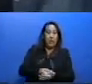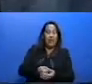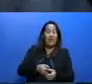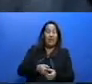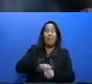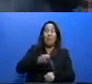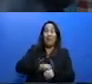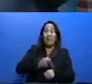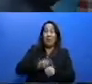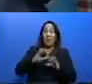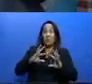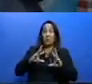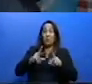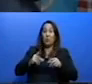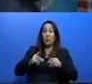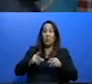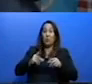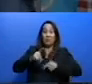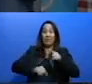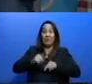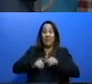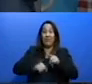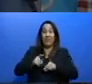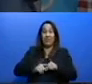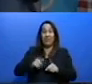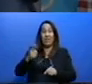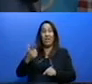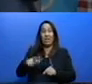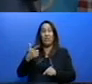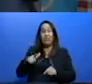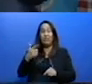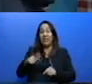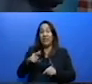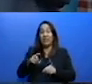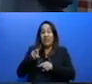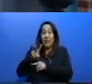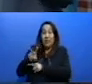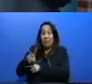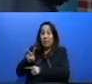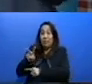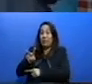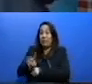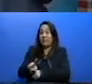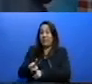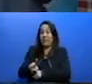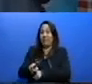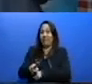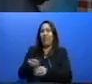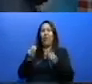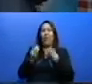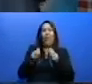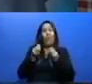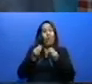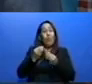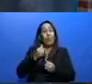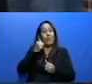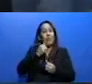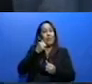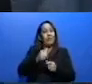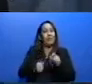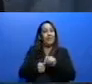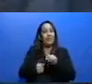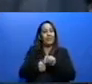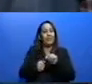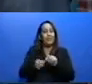metal? Imagina que esse cabo não tivesse essa proteção de plástico. Imagina que essa colher também não fosse